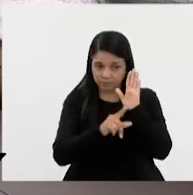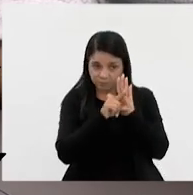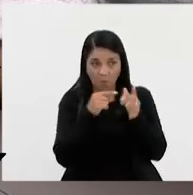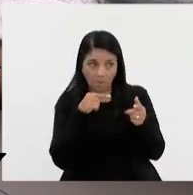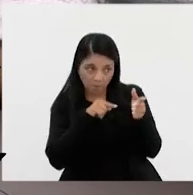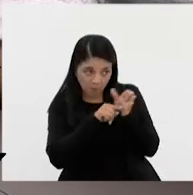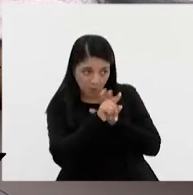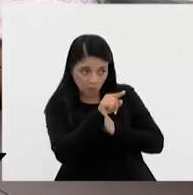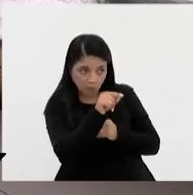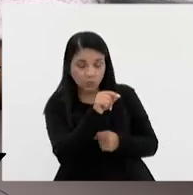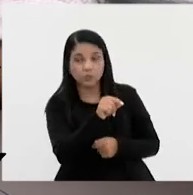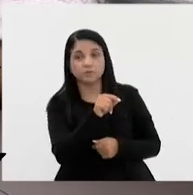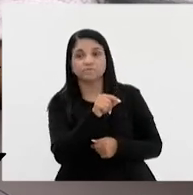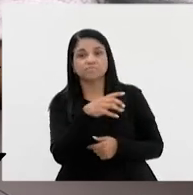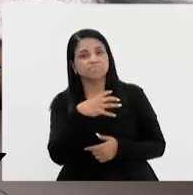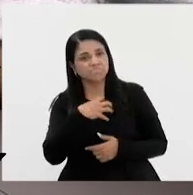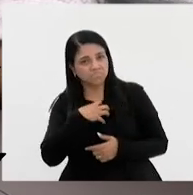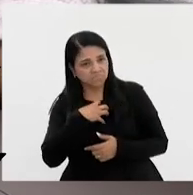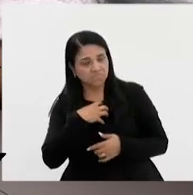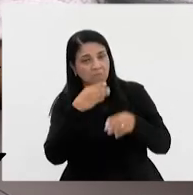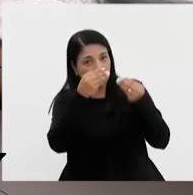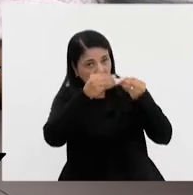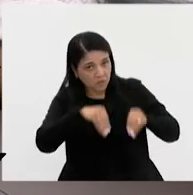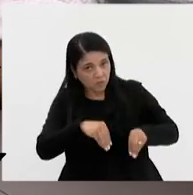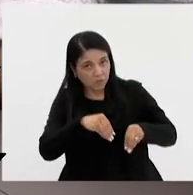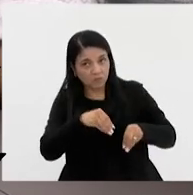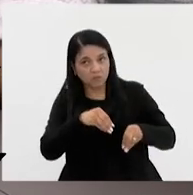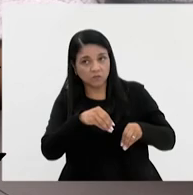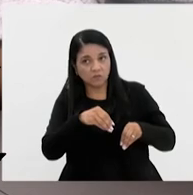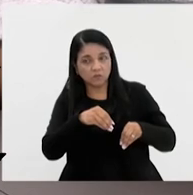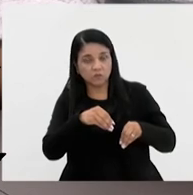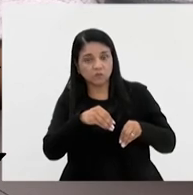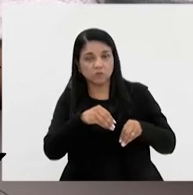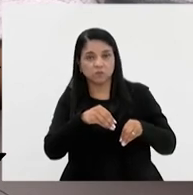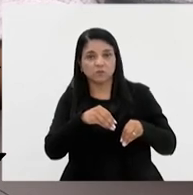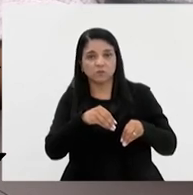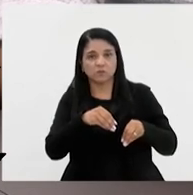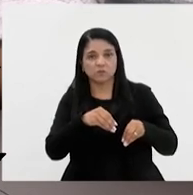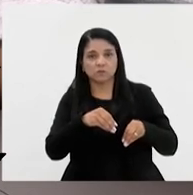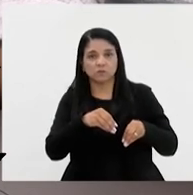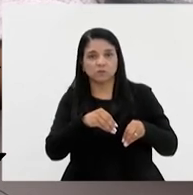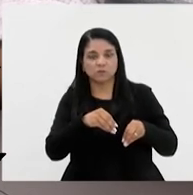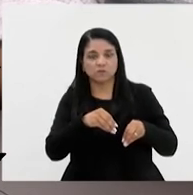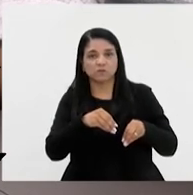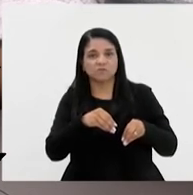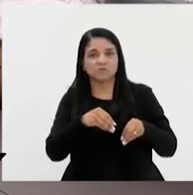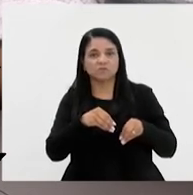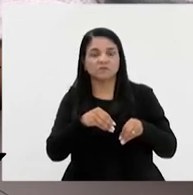se se sentiria prejudicado, excetuando as federações que já